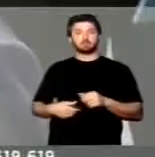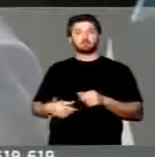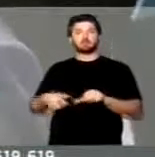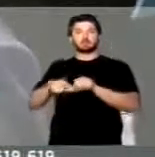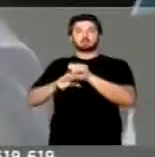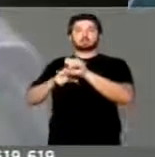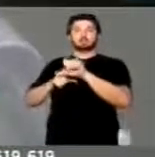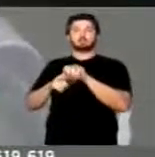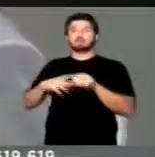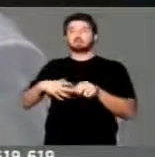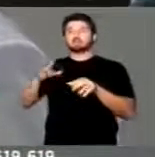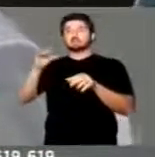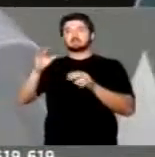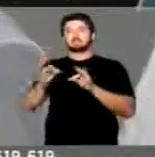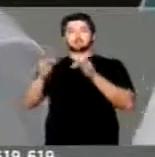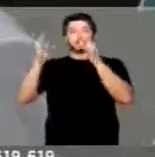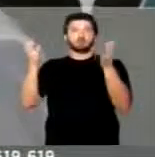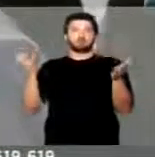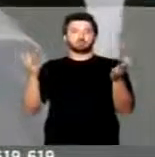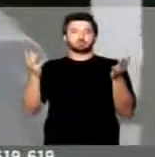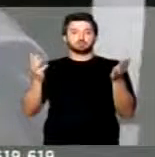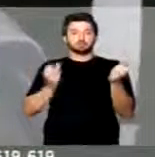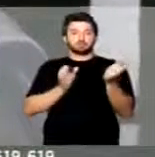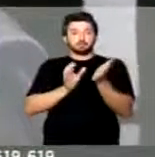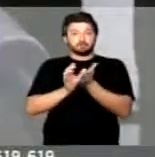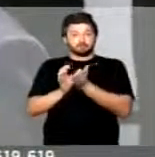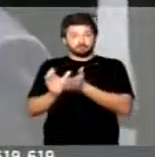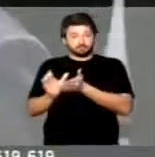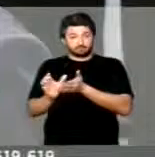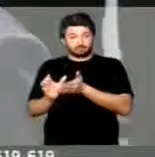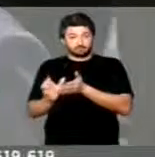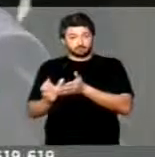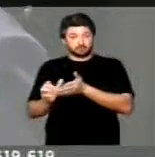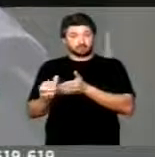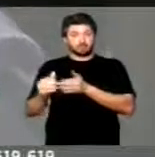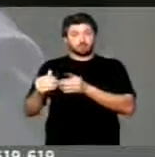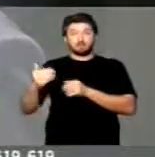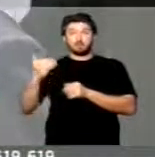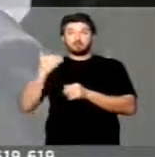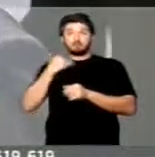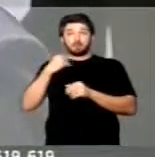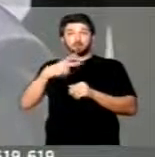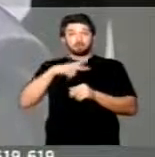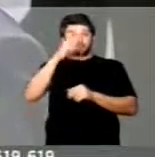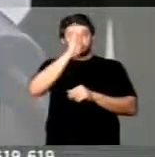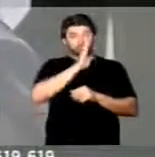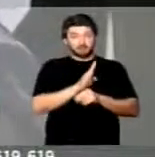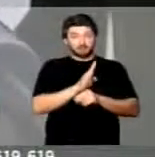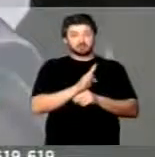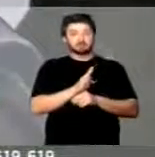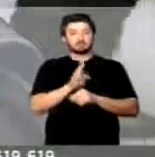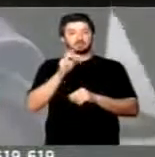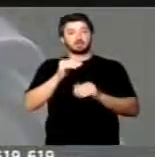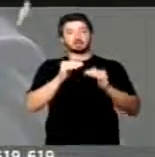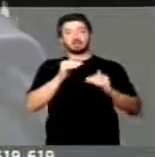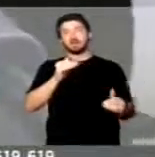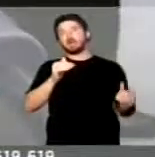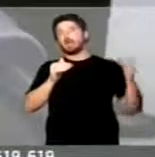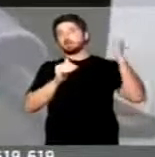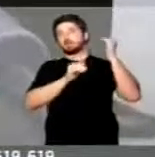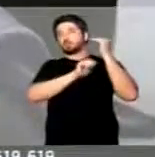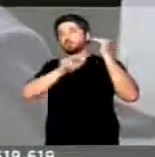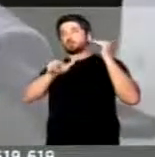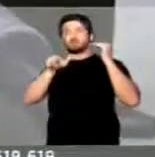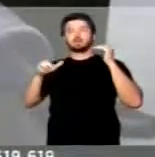de bastante ciência e tecnologia, os investimentos dos bancos privados no nosso país é muito superior do